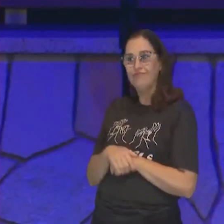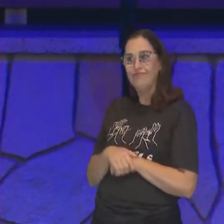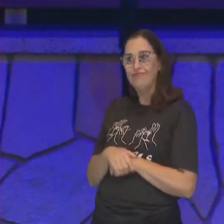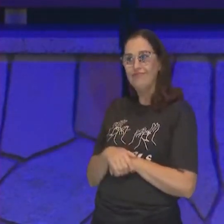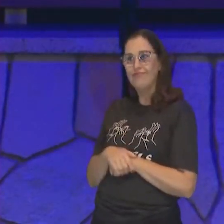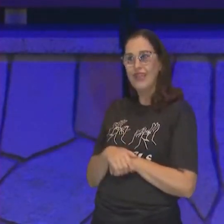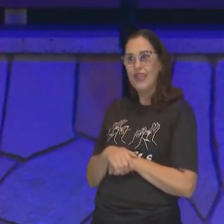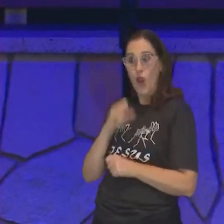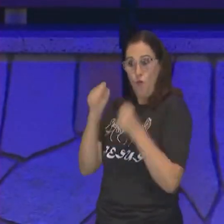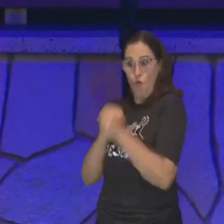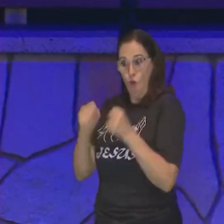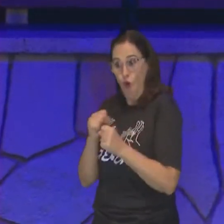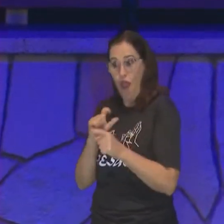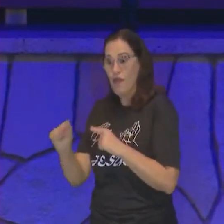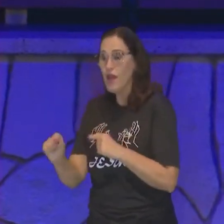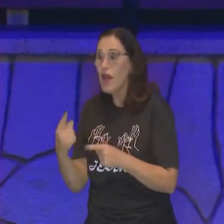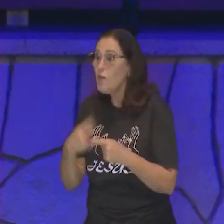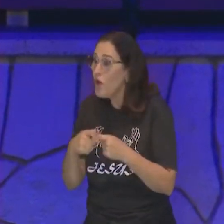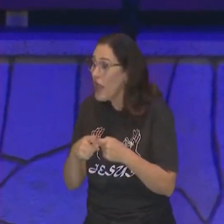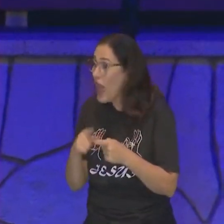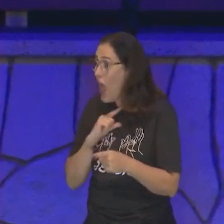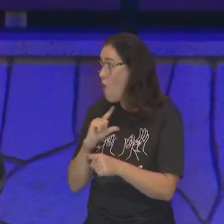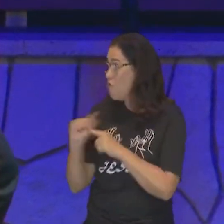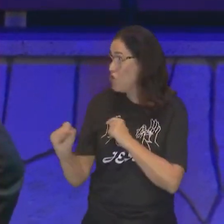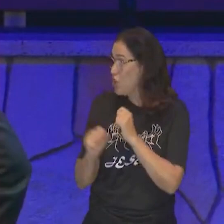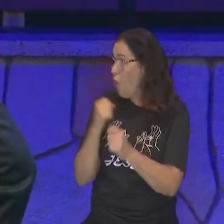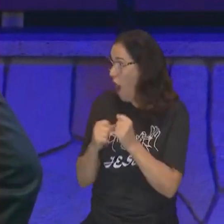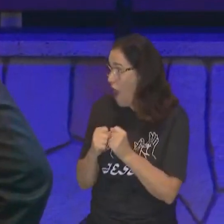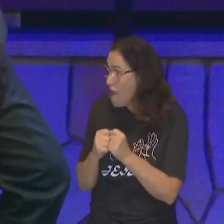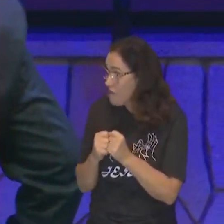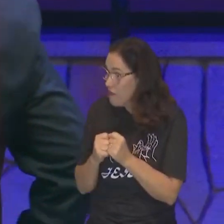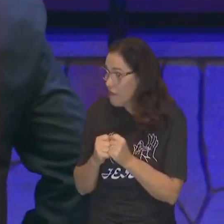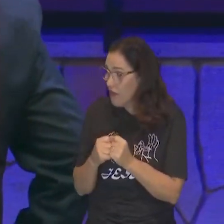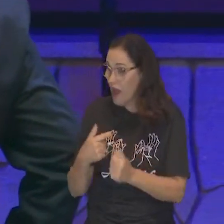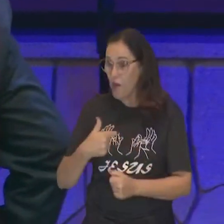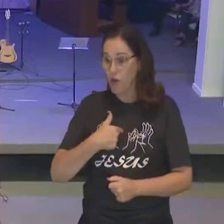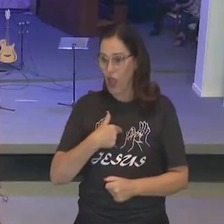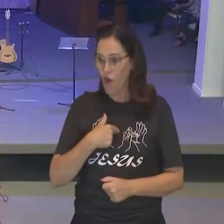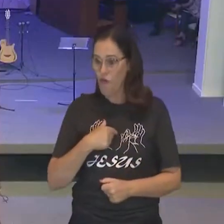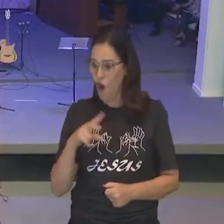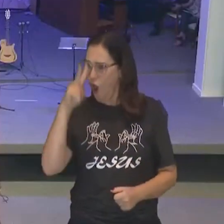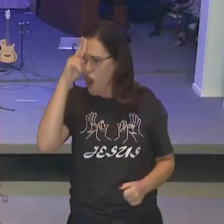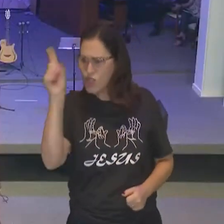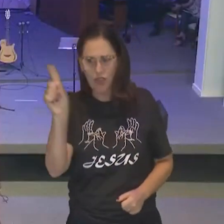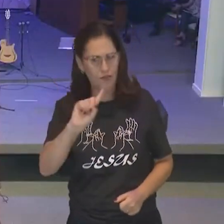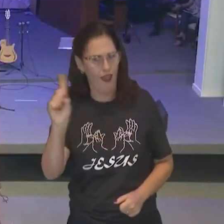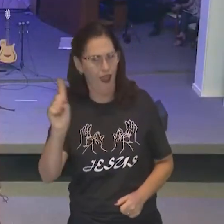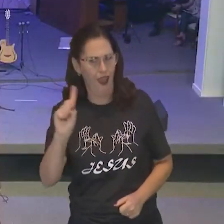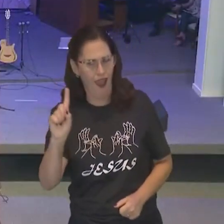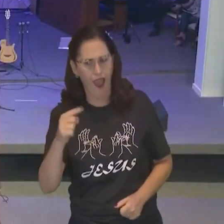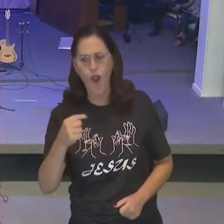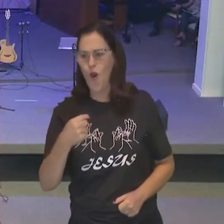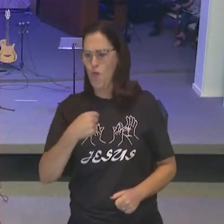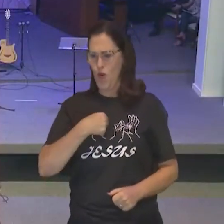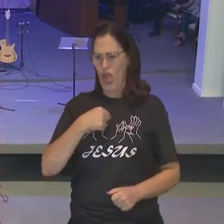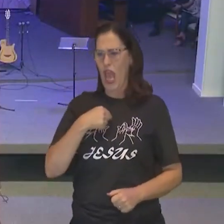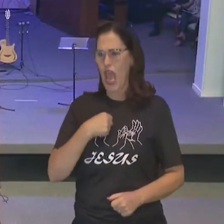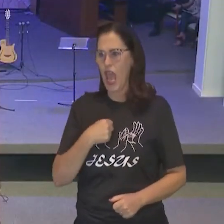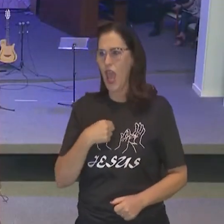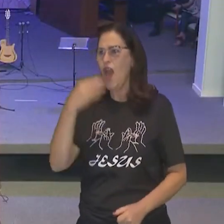E saí correndo. E sabe por que eu saí correndo, pastor Davi? Não é porque eu sou forte, não. É porque eu